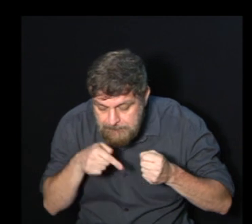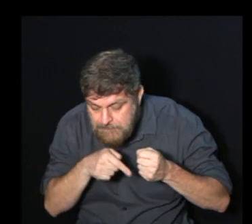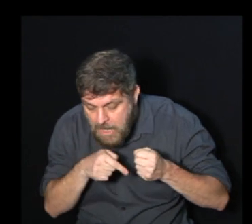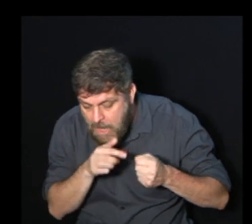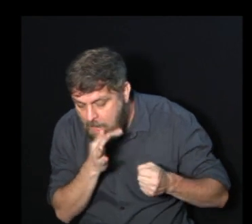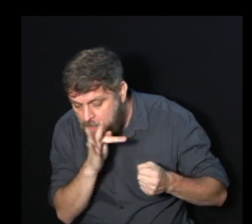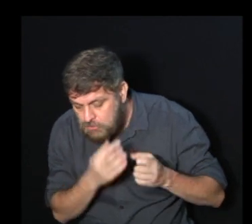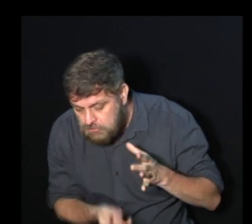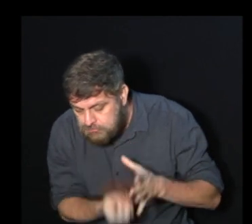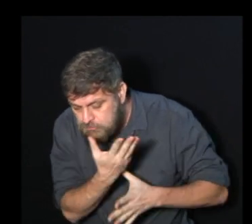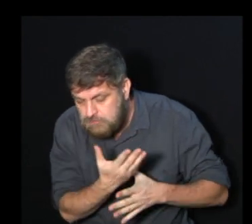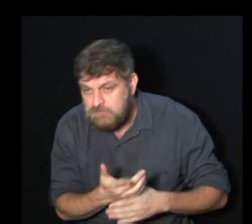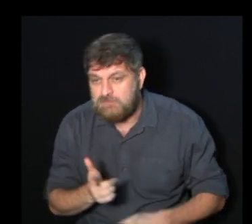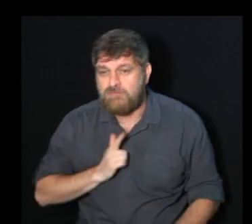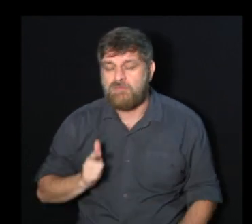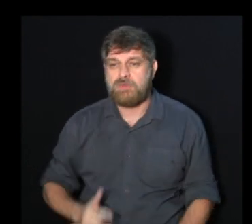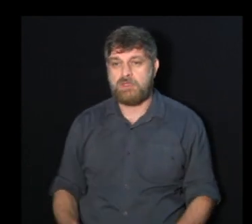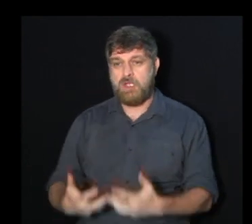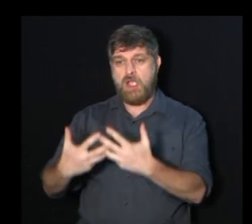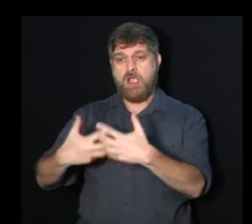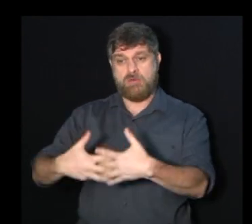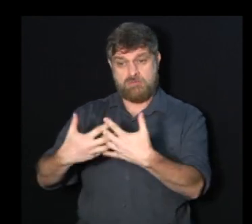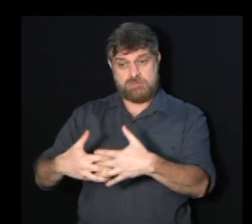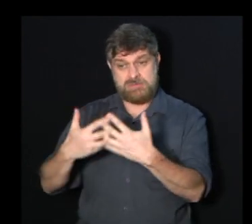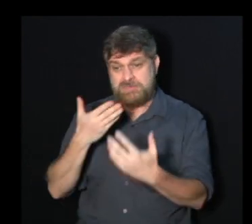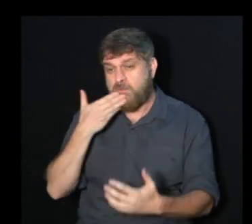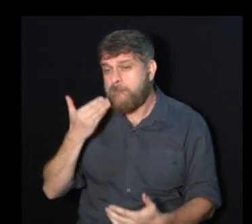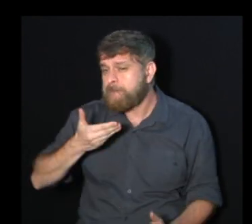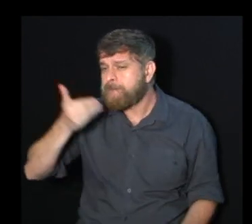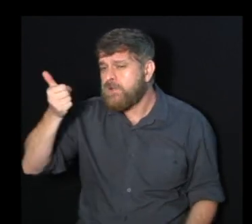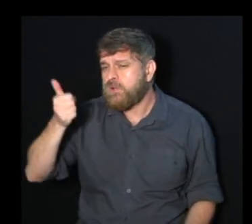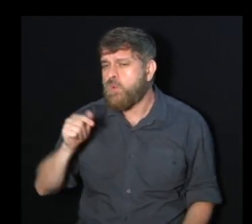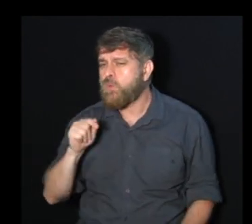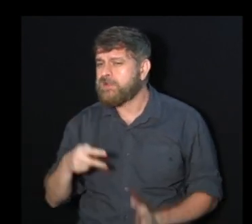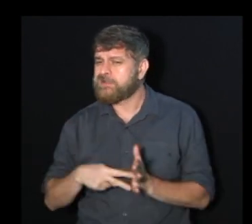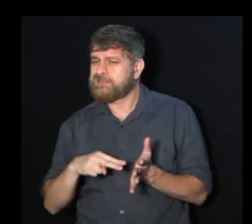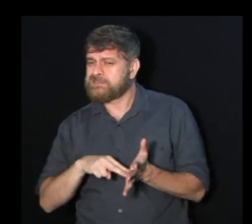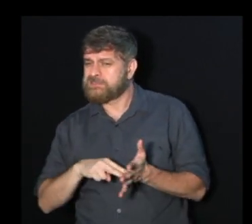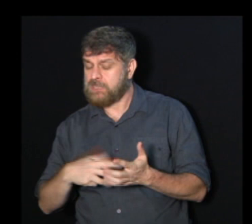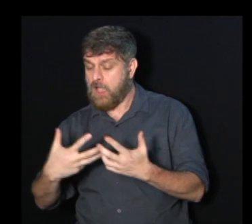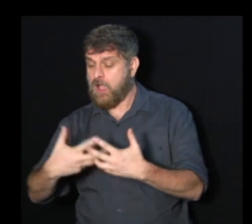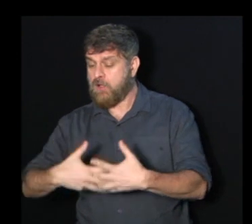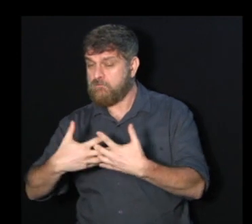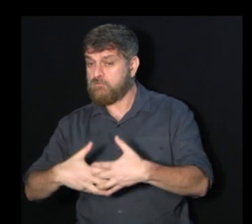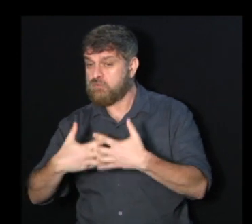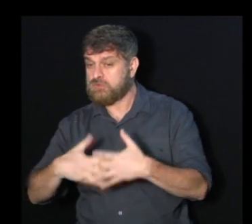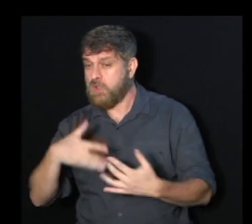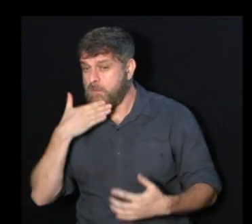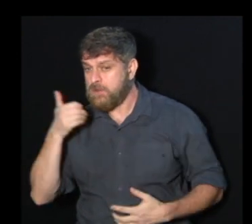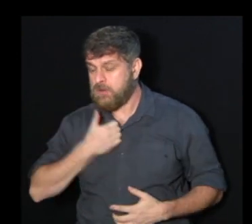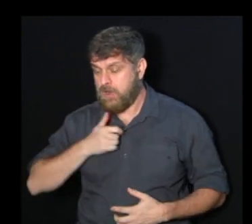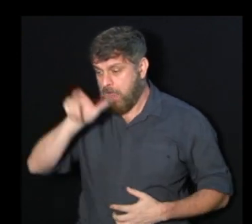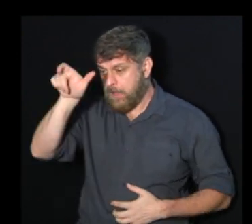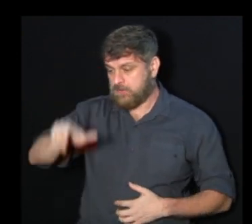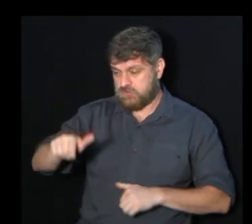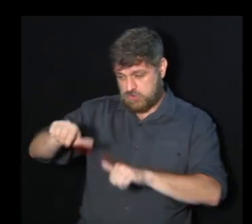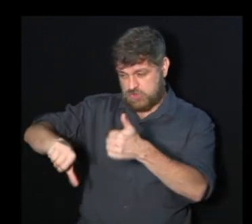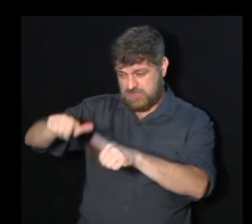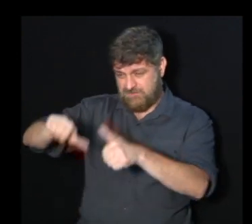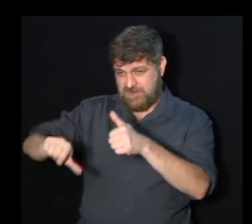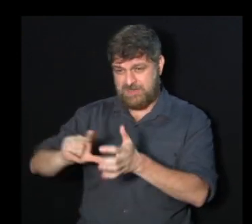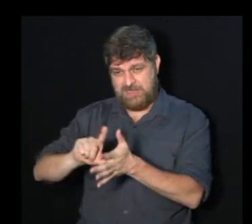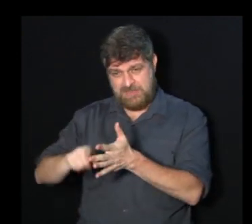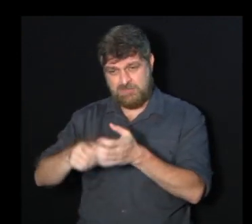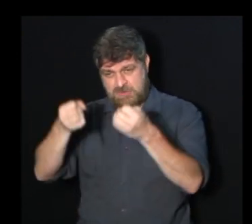Tá? Melhora da função. O que é a melhora da função? Quando a gente avalia o paciente, depois eu vou falar um pouquinho